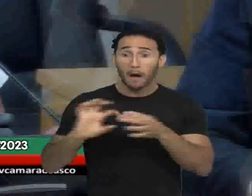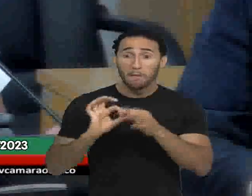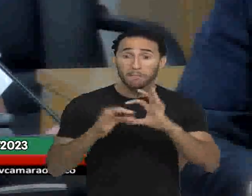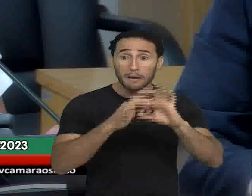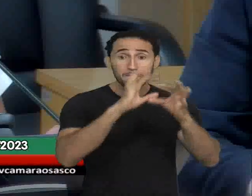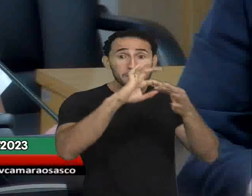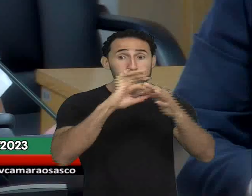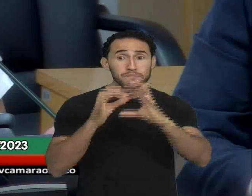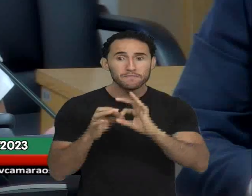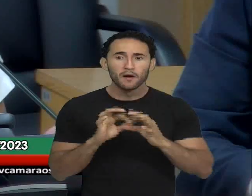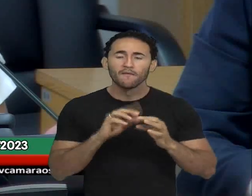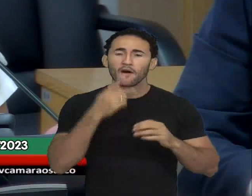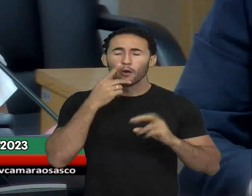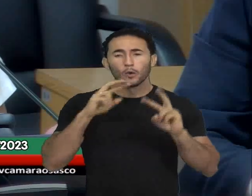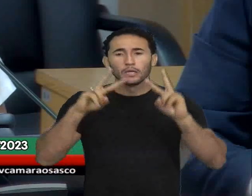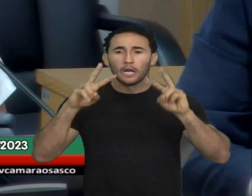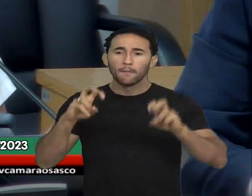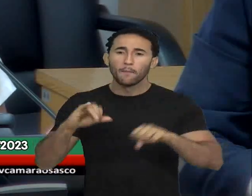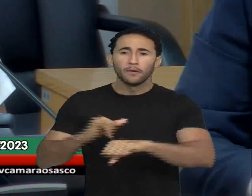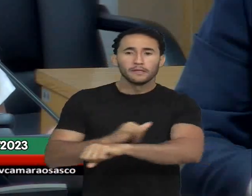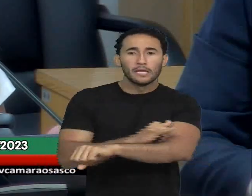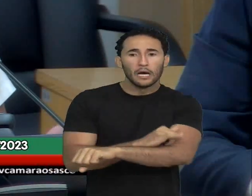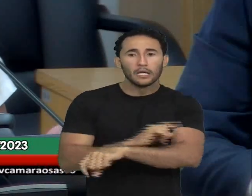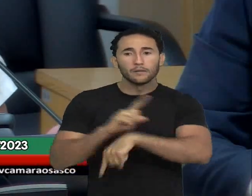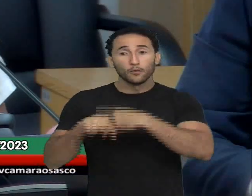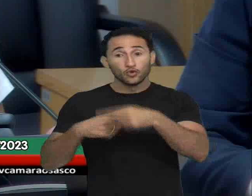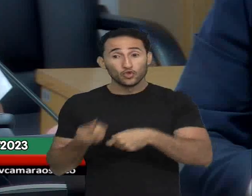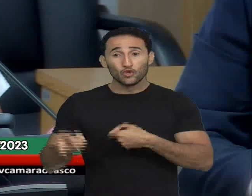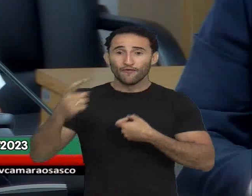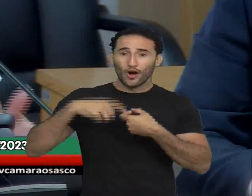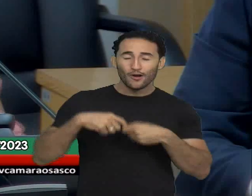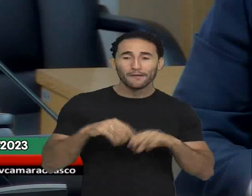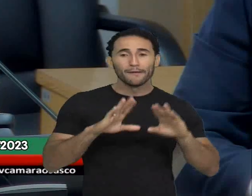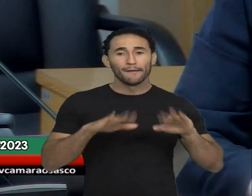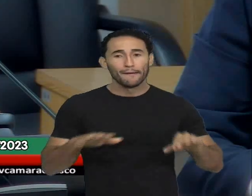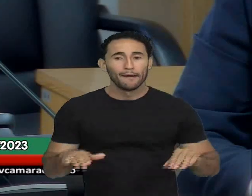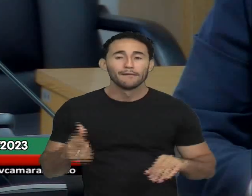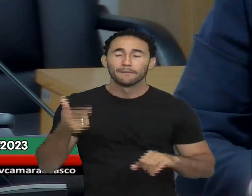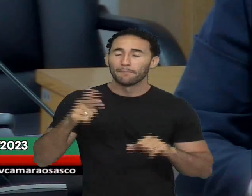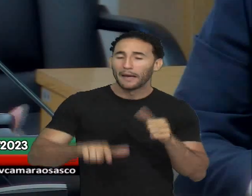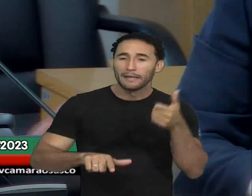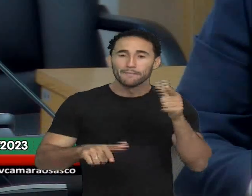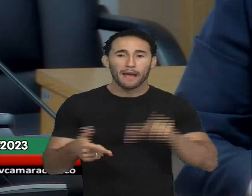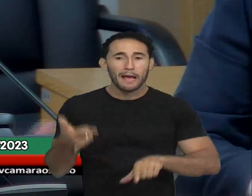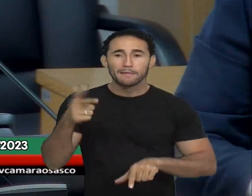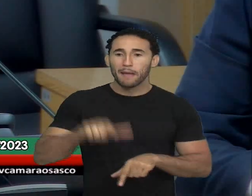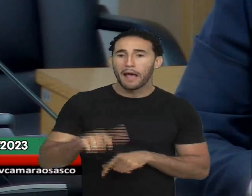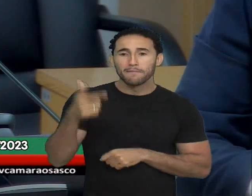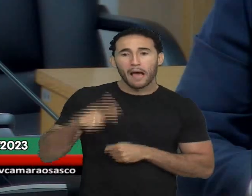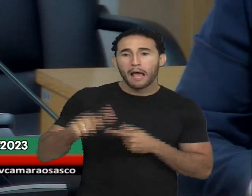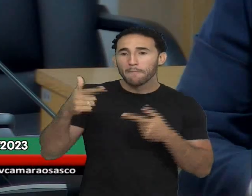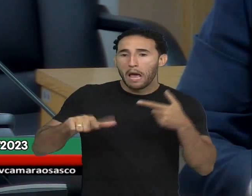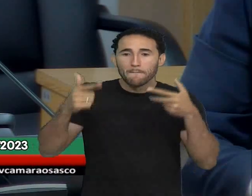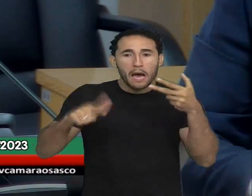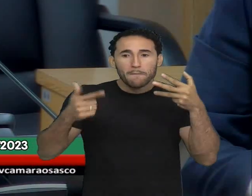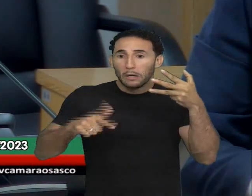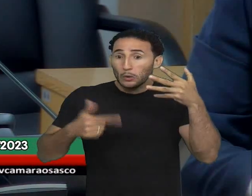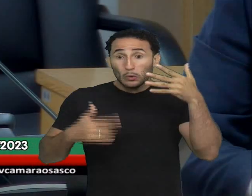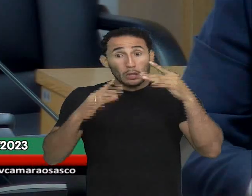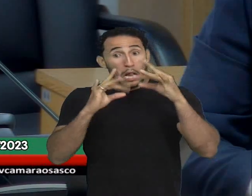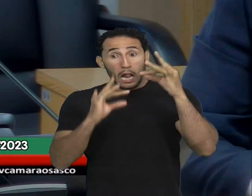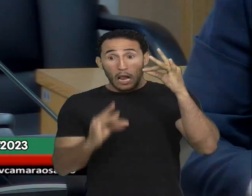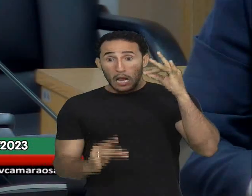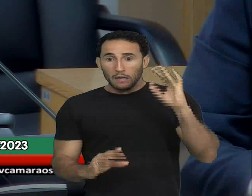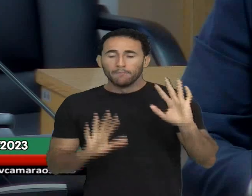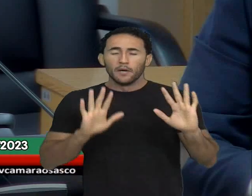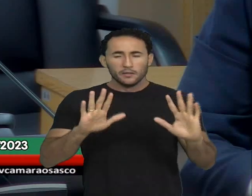Falamos aqui de obesidade, depois nós vamos voltar para as nossas crianças e tantos outros mais temas que nós vamos falar. Mas